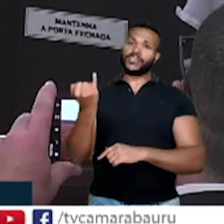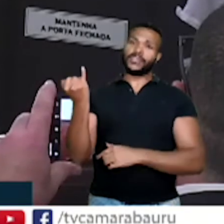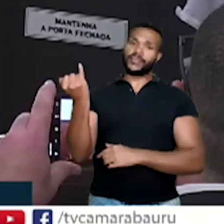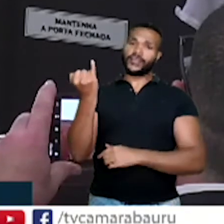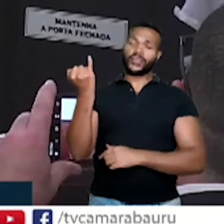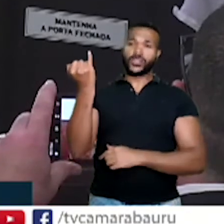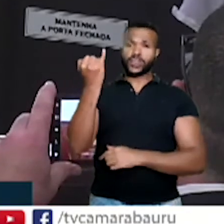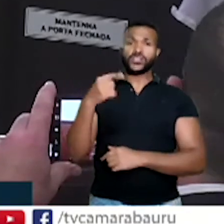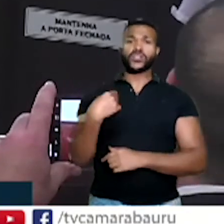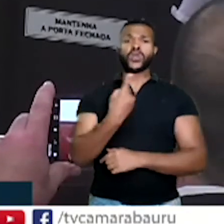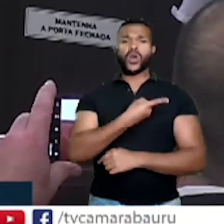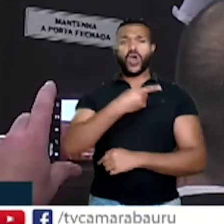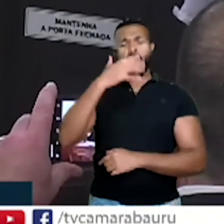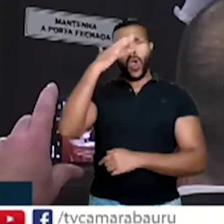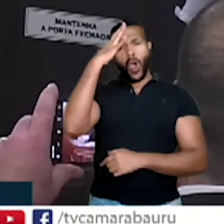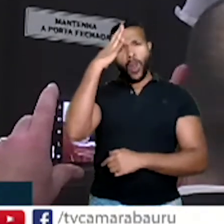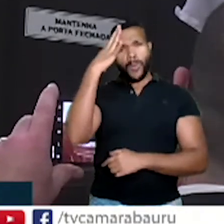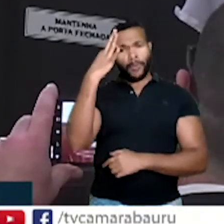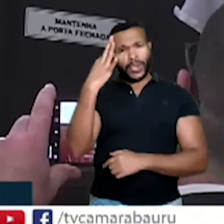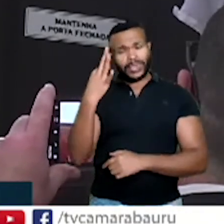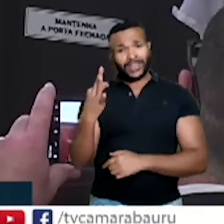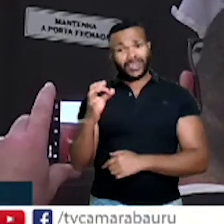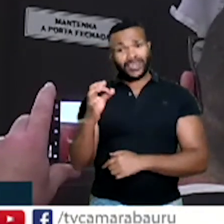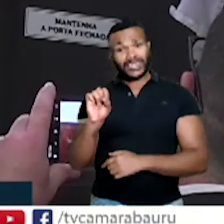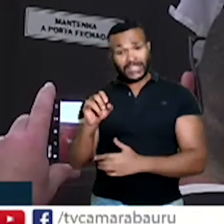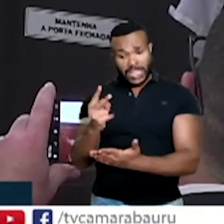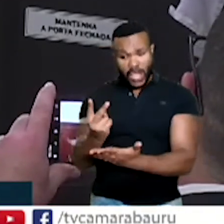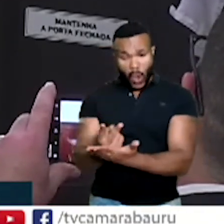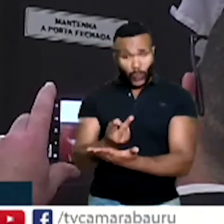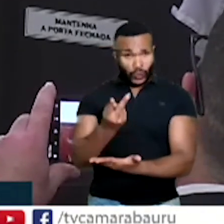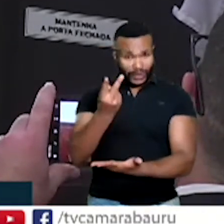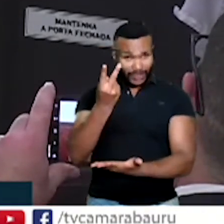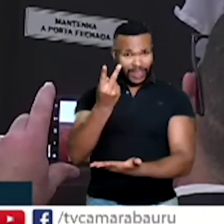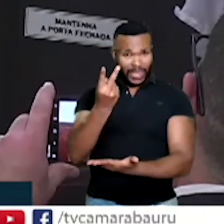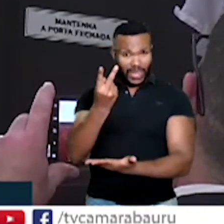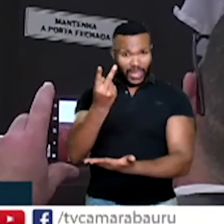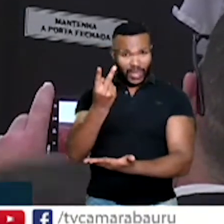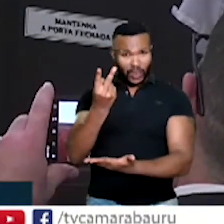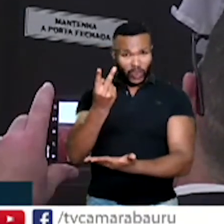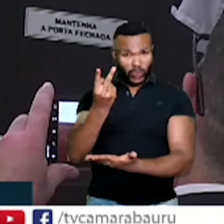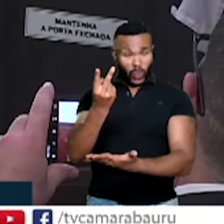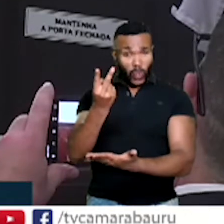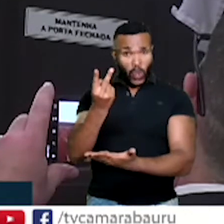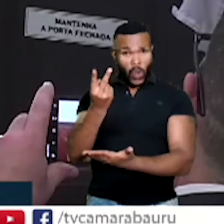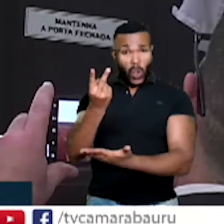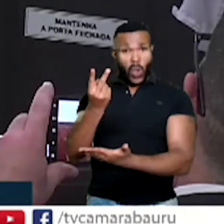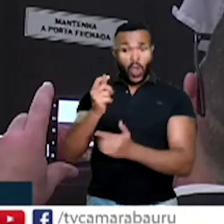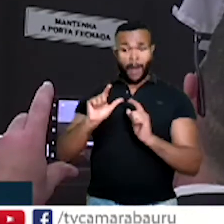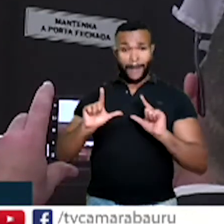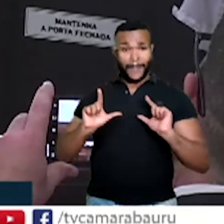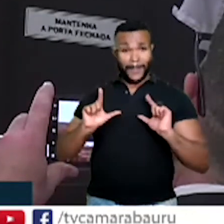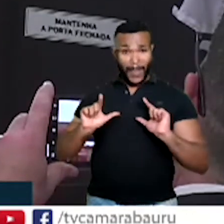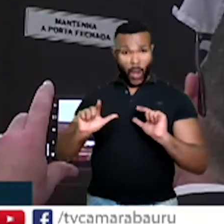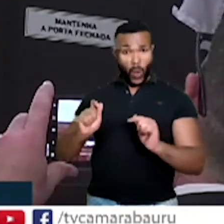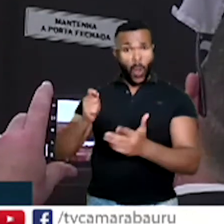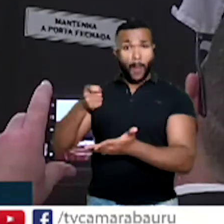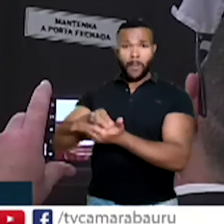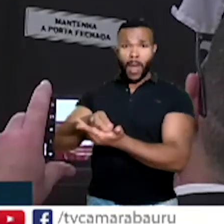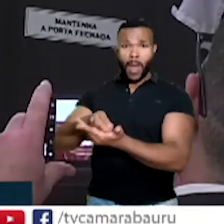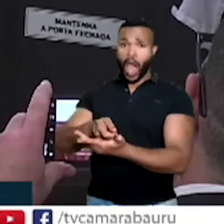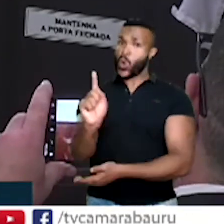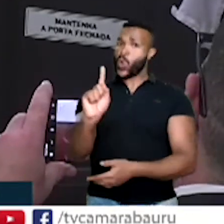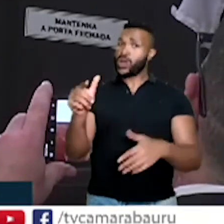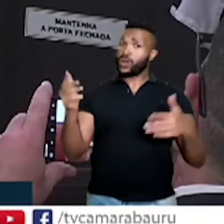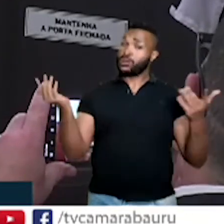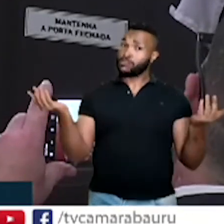entenda se isso está acontecendo com o financiamento de Bauru ou não.